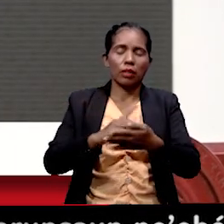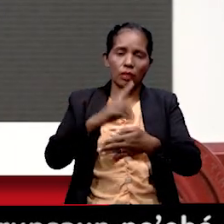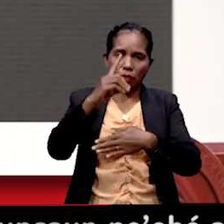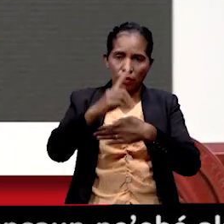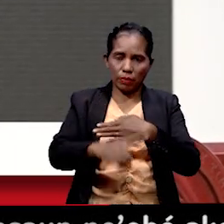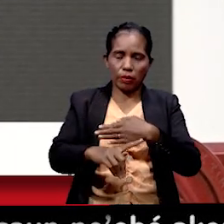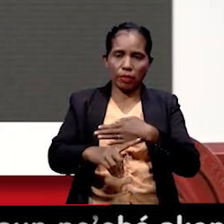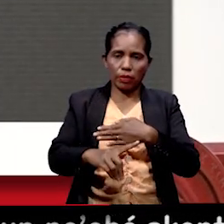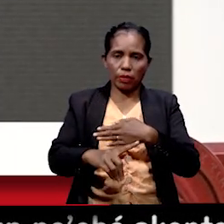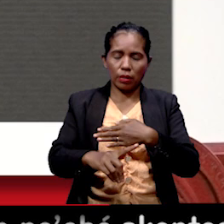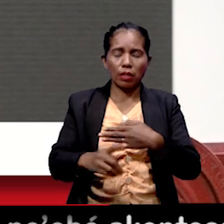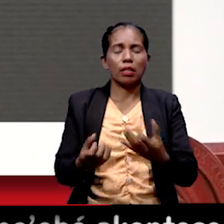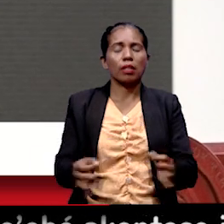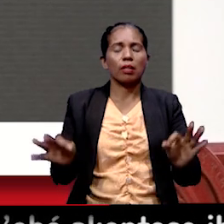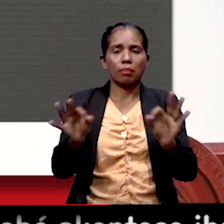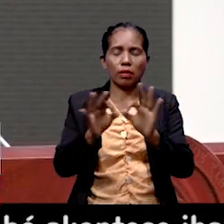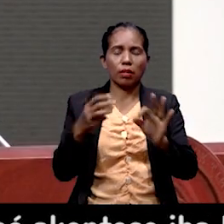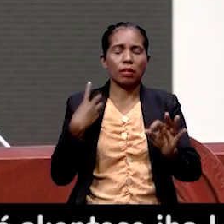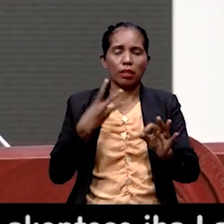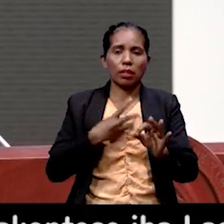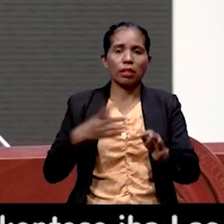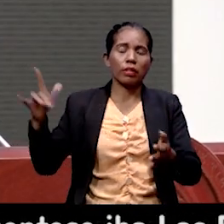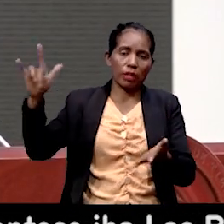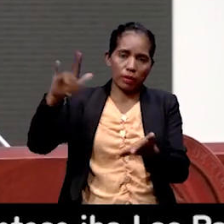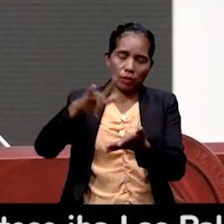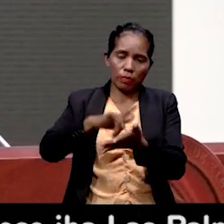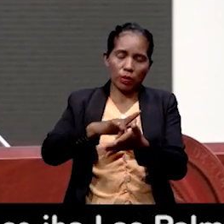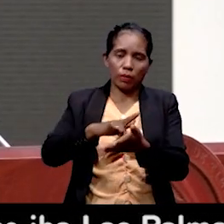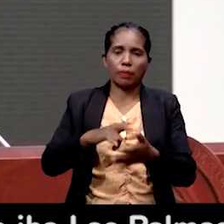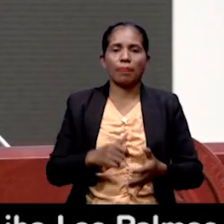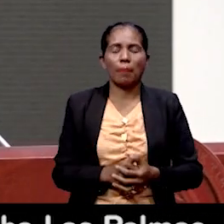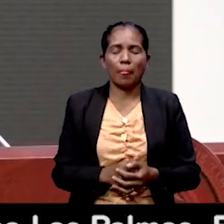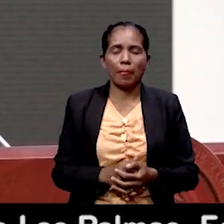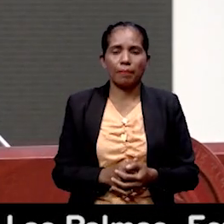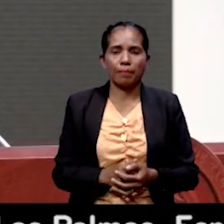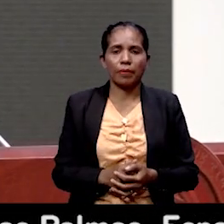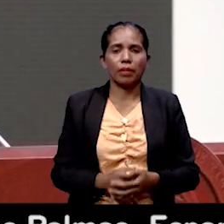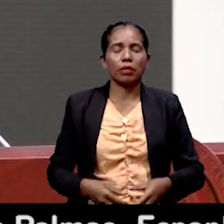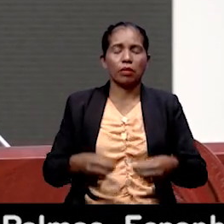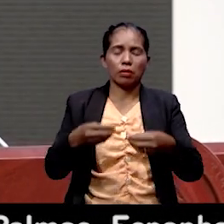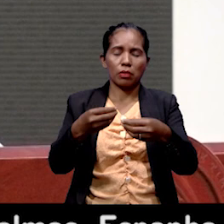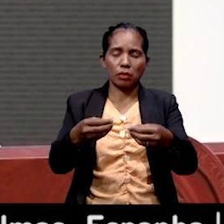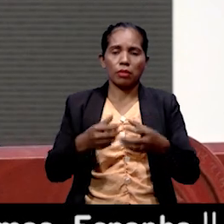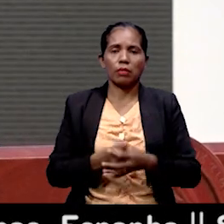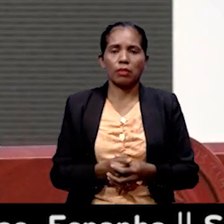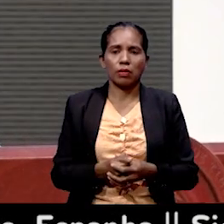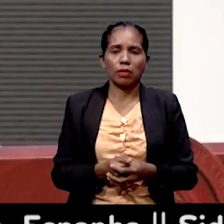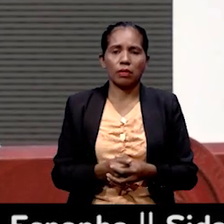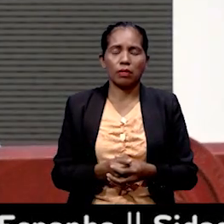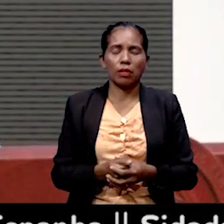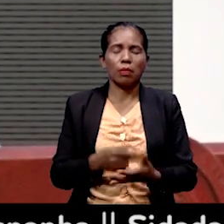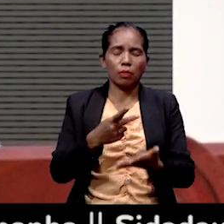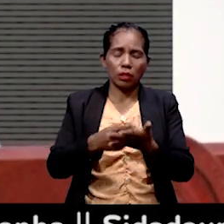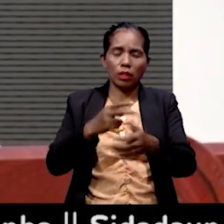no importante setor da aviação aérea que irá permitir o cumprimento do projeto